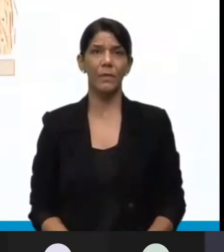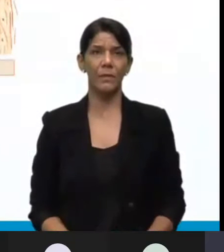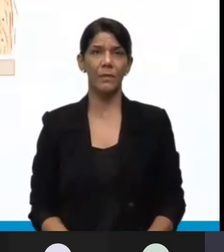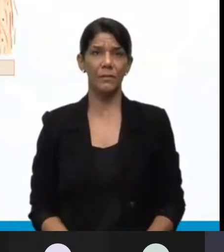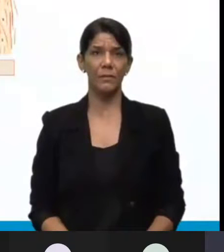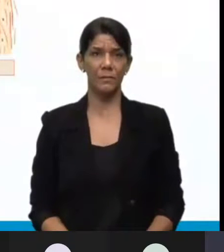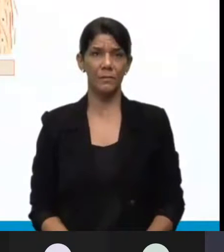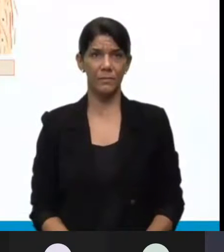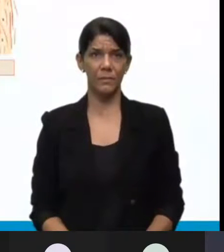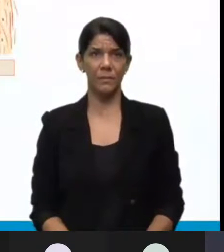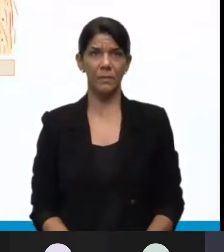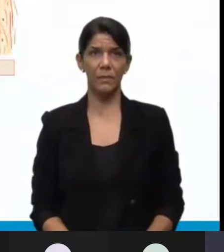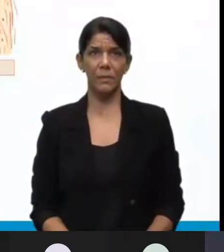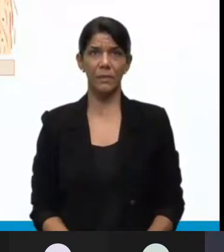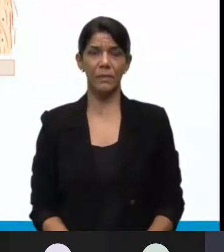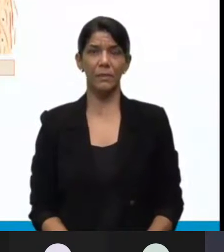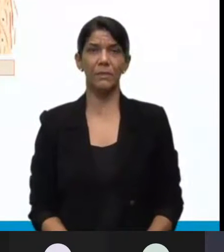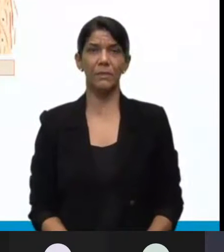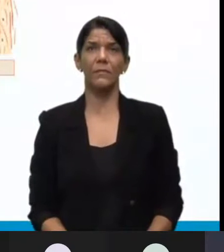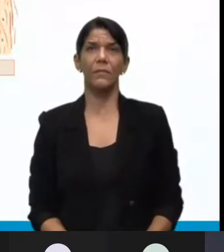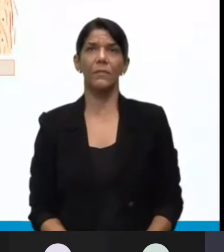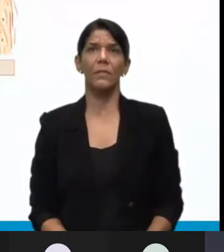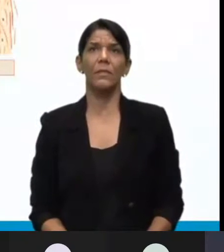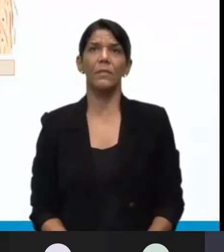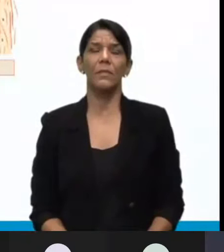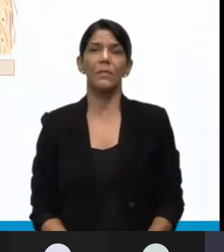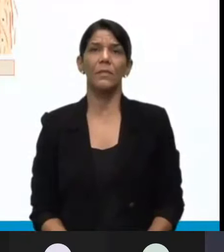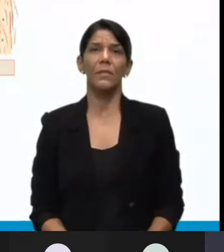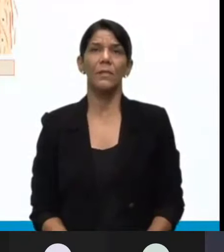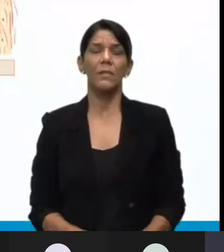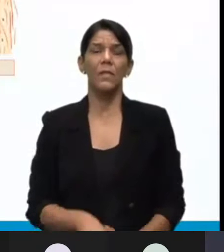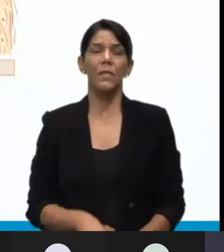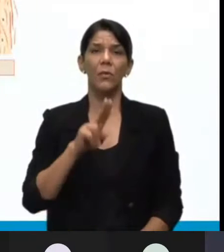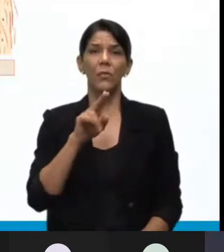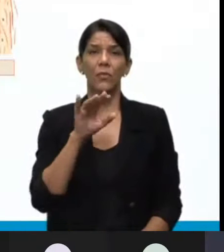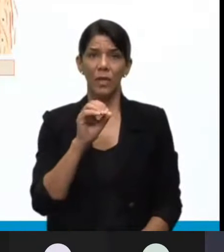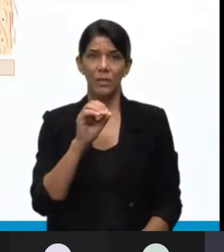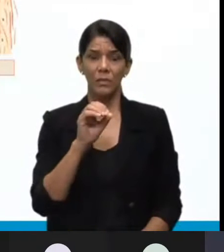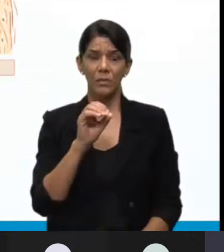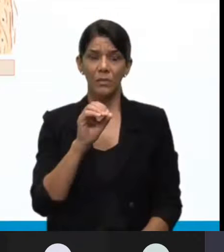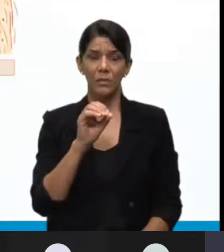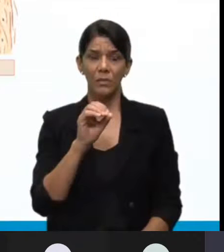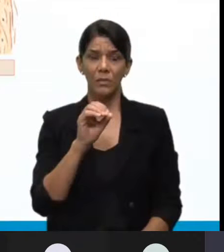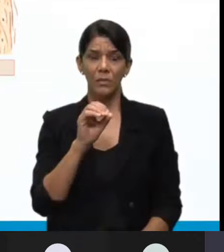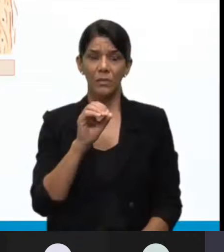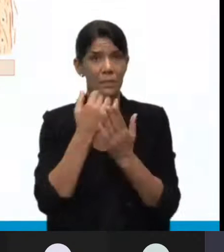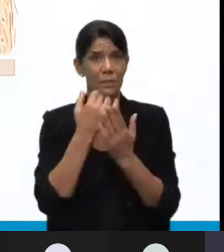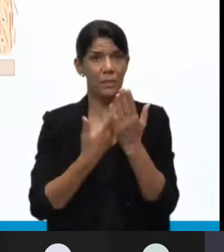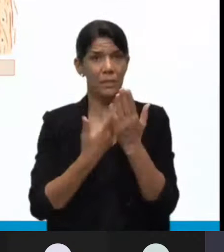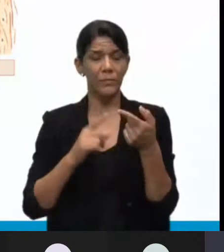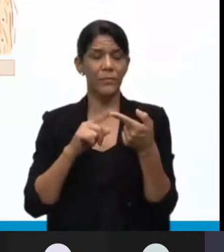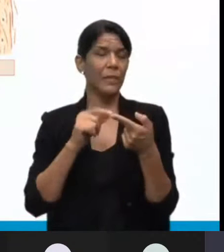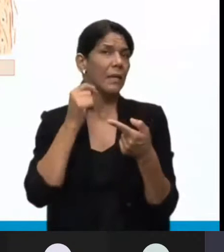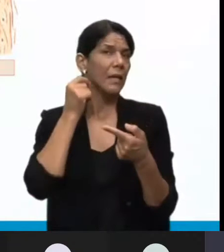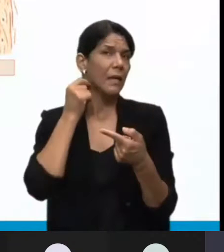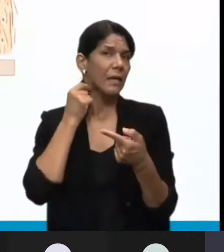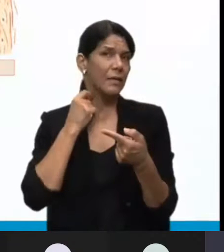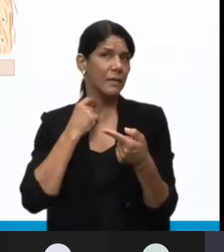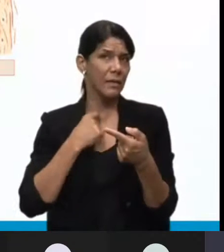as características histológicas dos vasos sanguíneos. Então, nós temos, né, os nossos vasos sanguíneos são o quê? São as artérias,